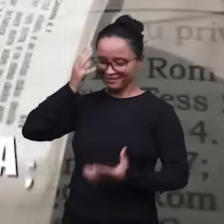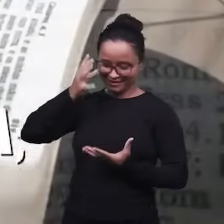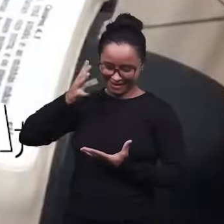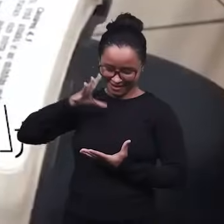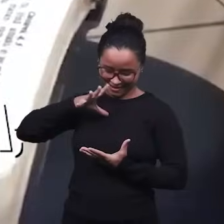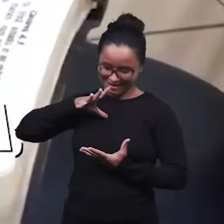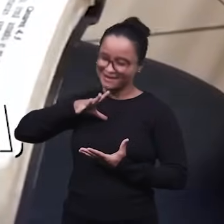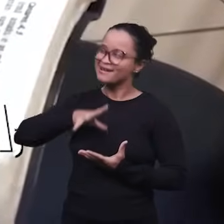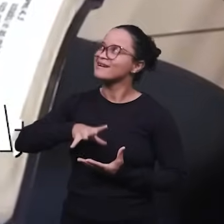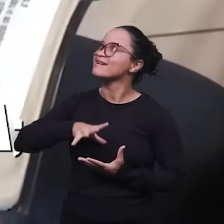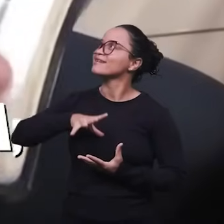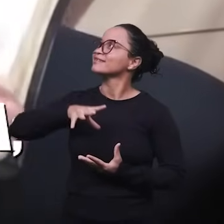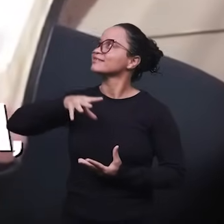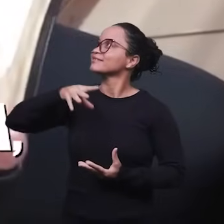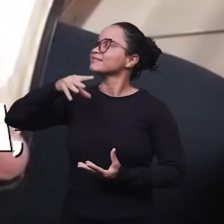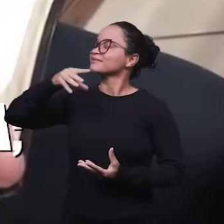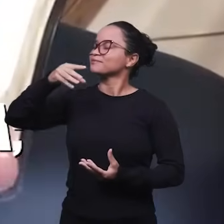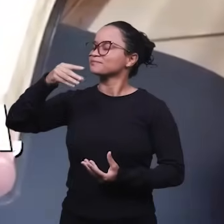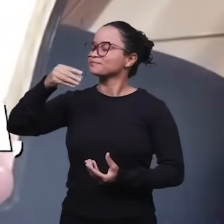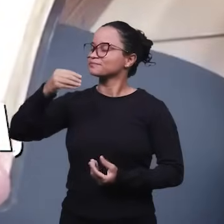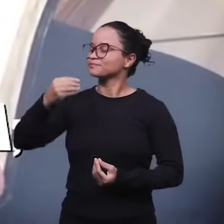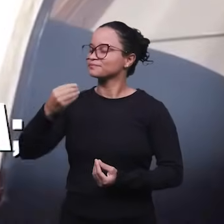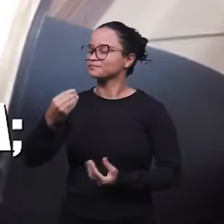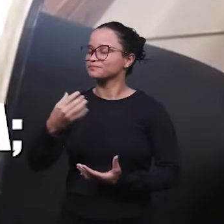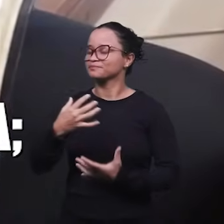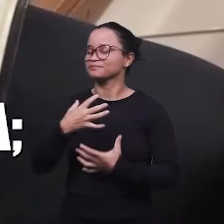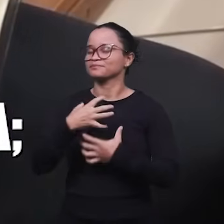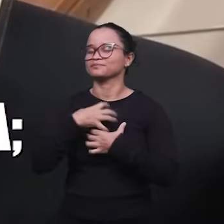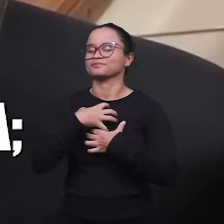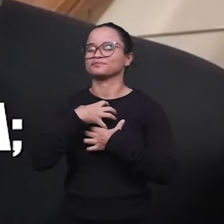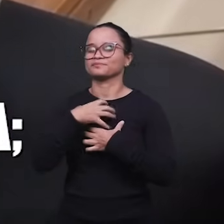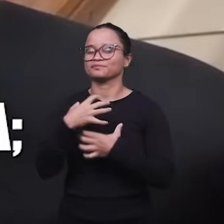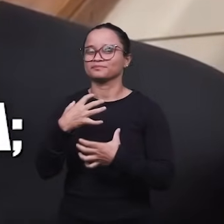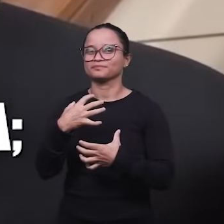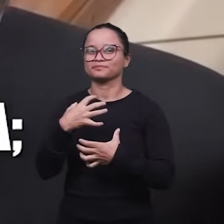que alimenta minha alma.